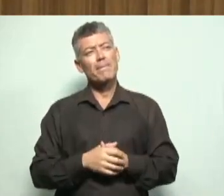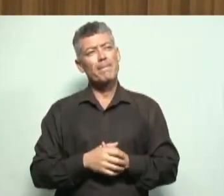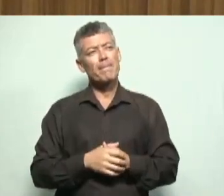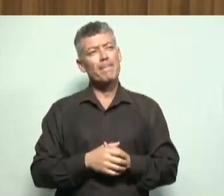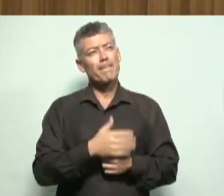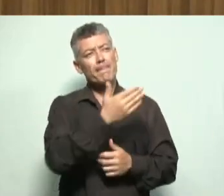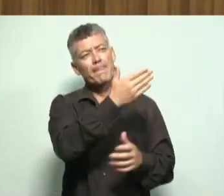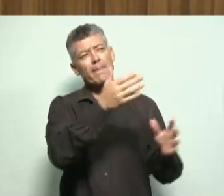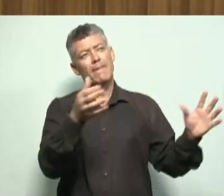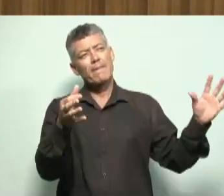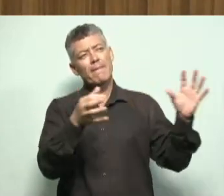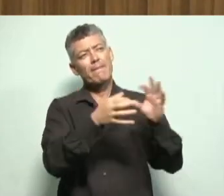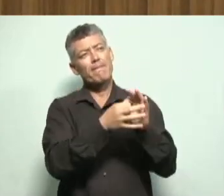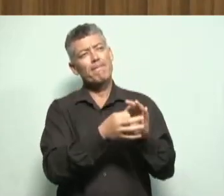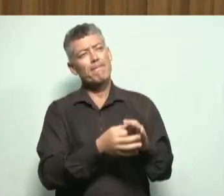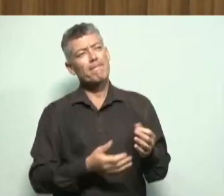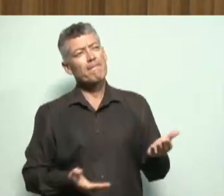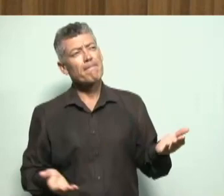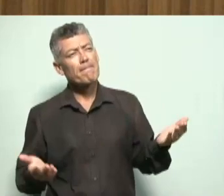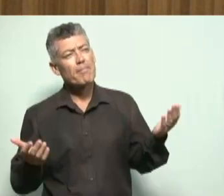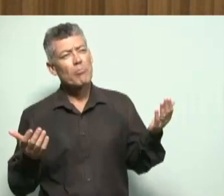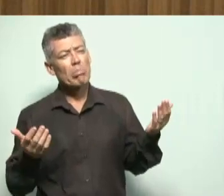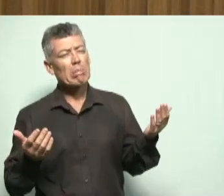para unir. Unir o quê?